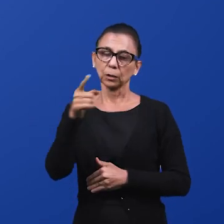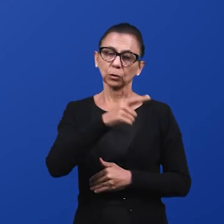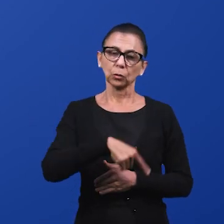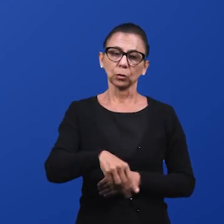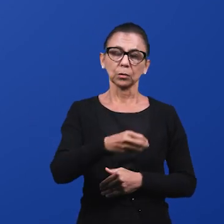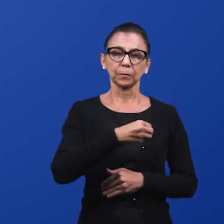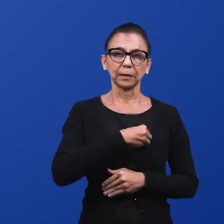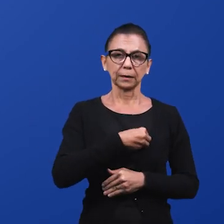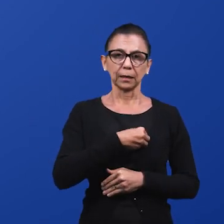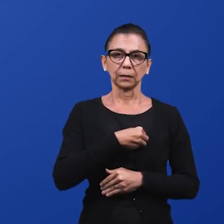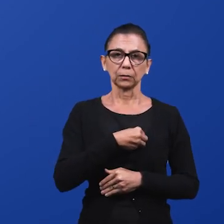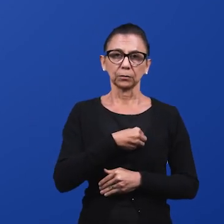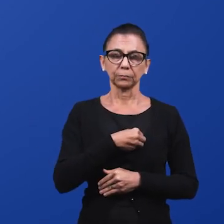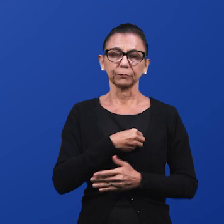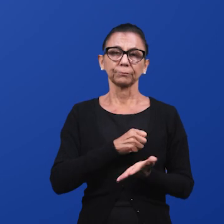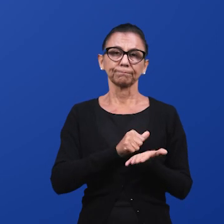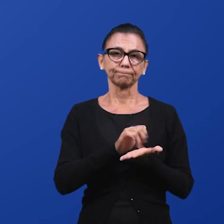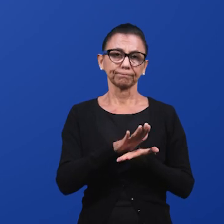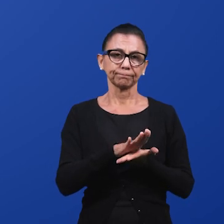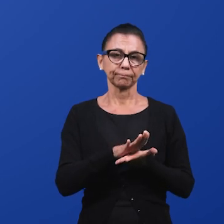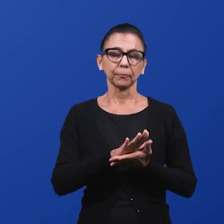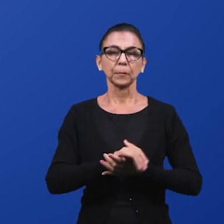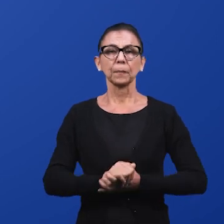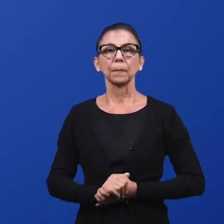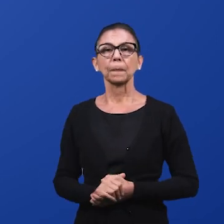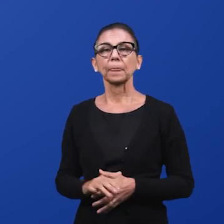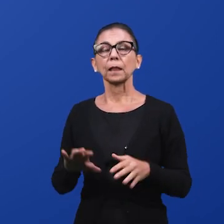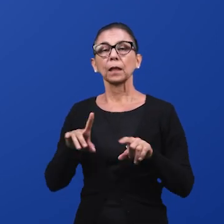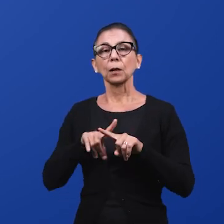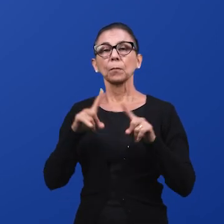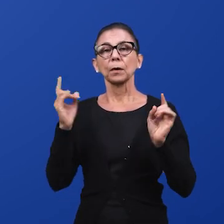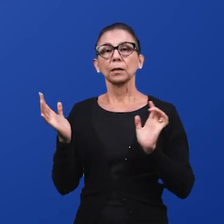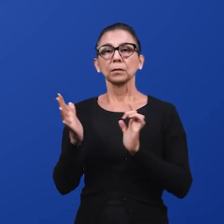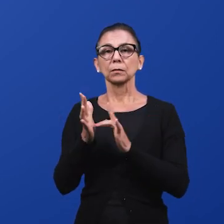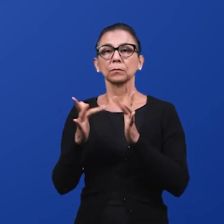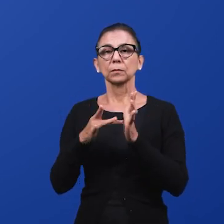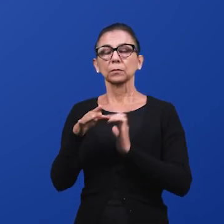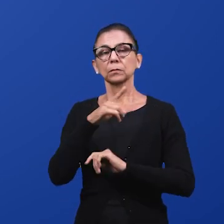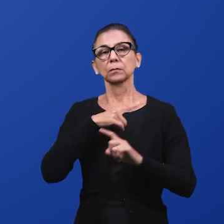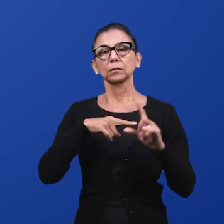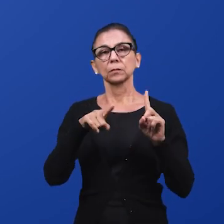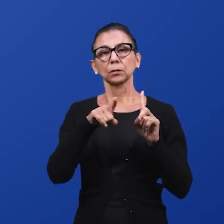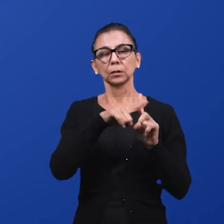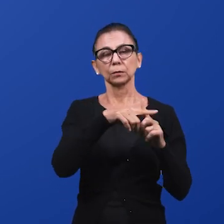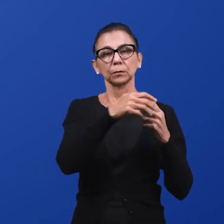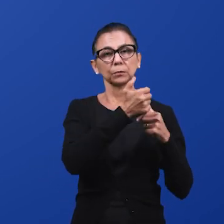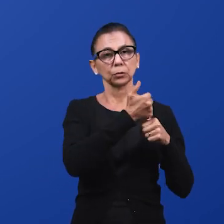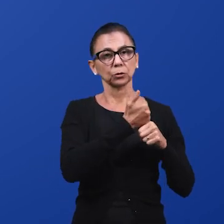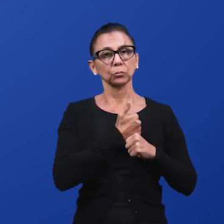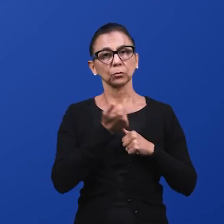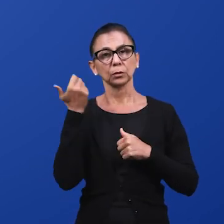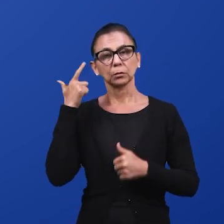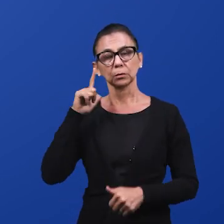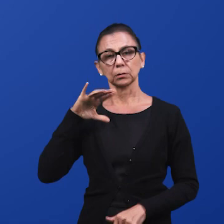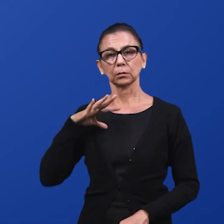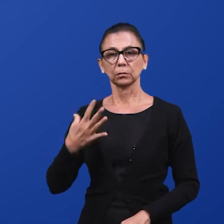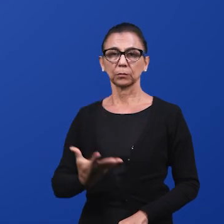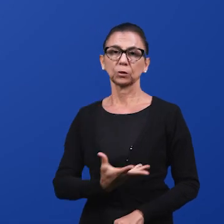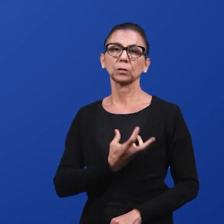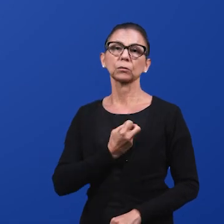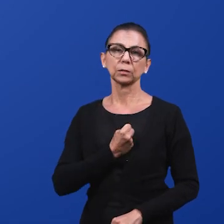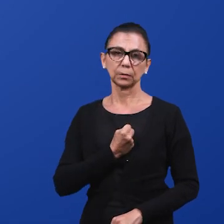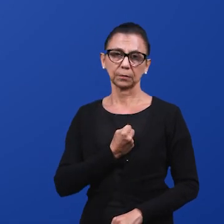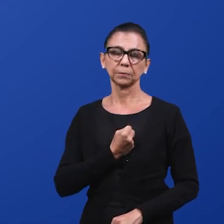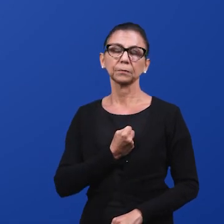um, muitos serão feitos santos. Então muitas vidas podem se salvar, podem alcançar esse mistério que é a salvação através